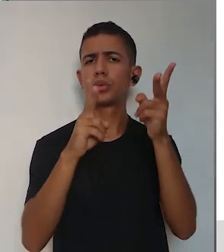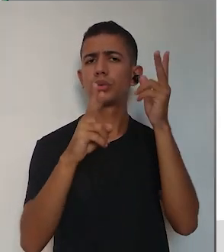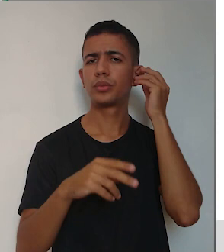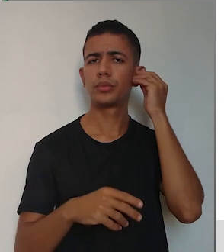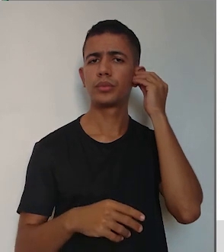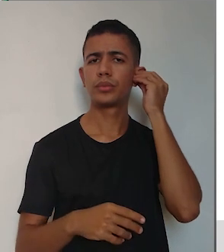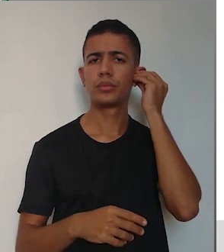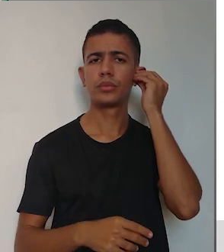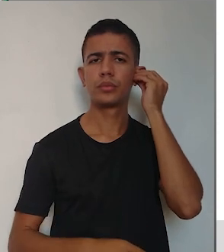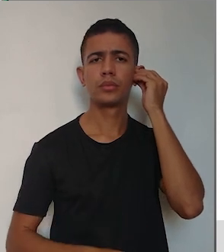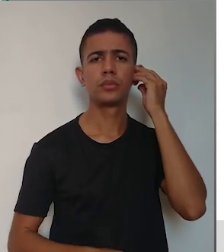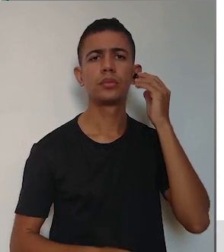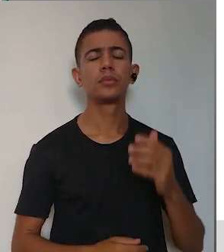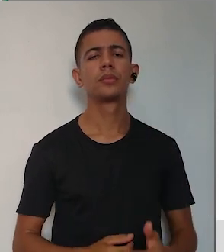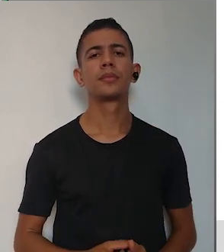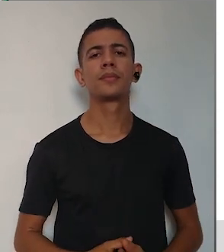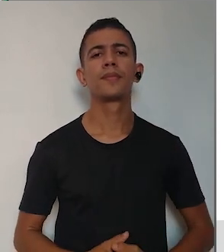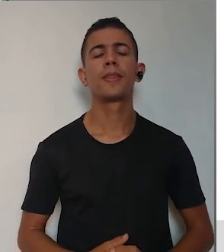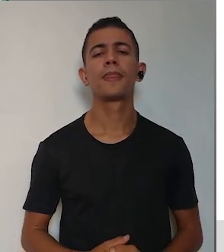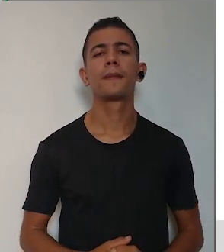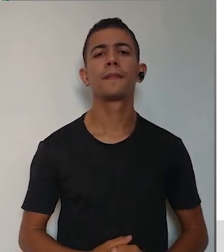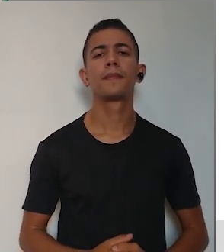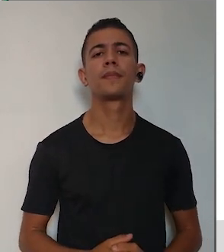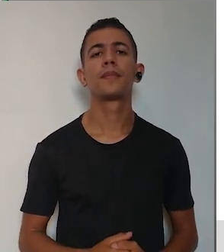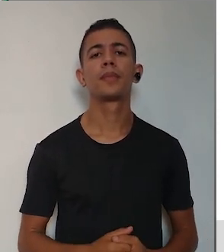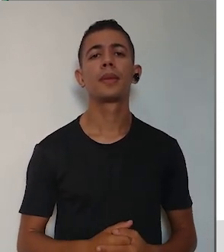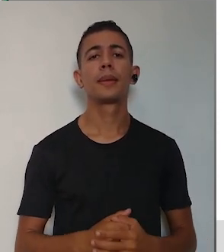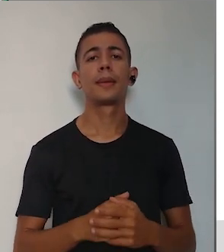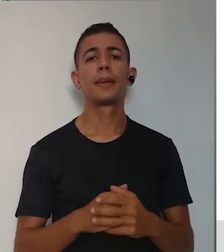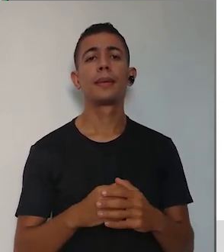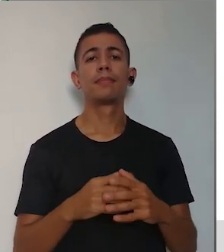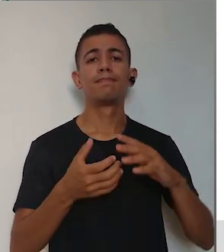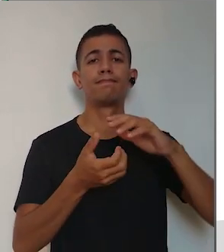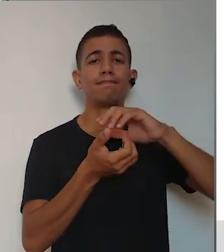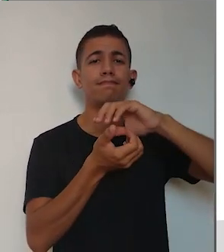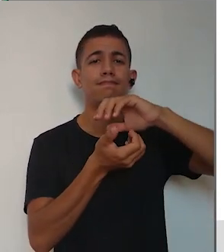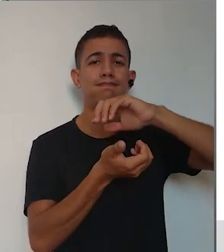MLCK, permanecendo então ativo.